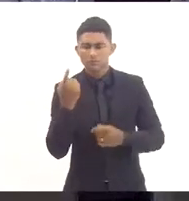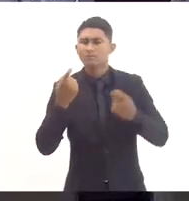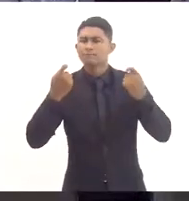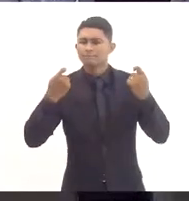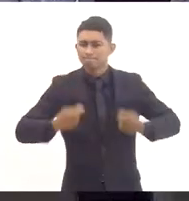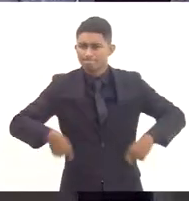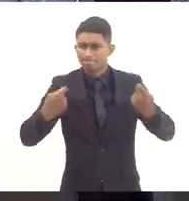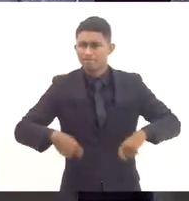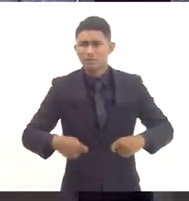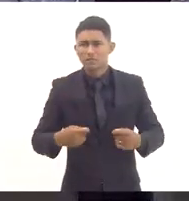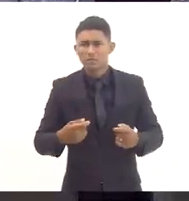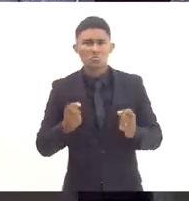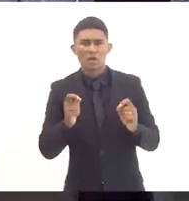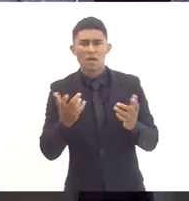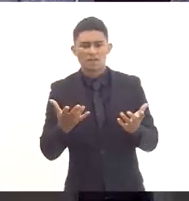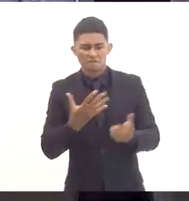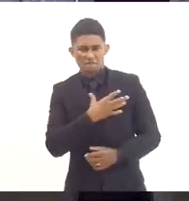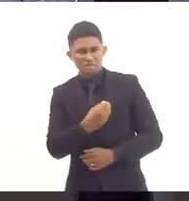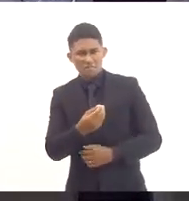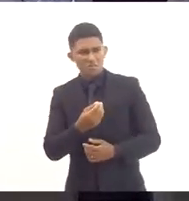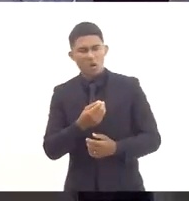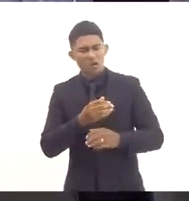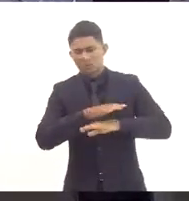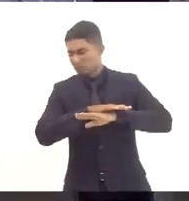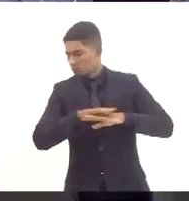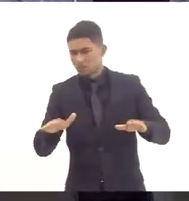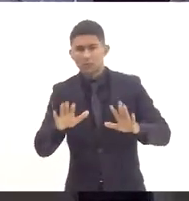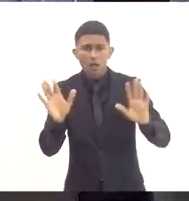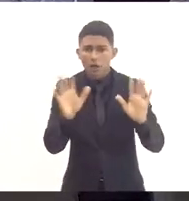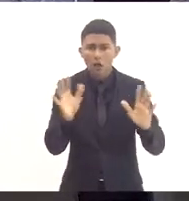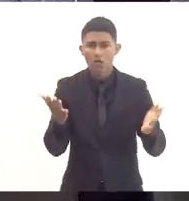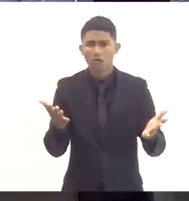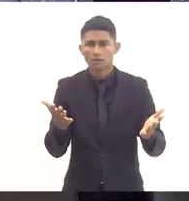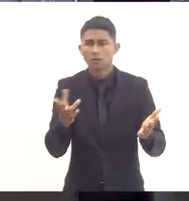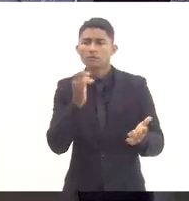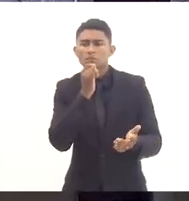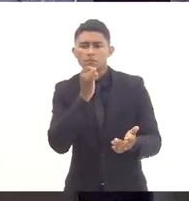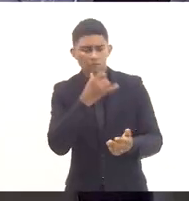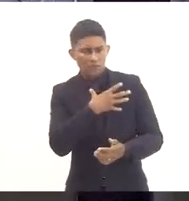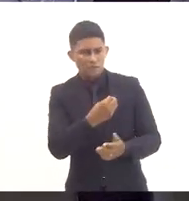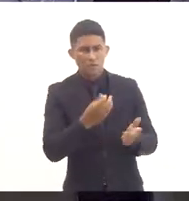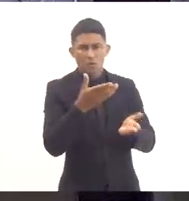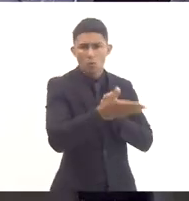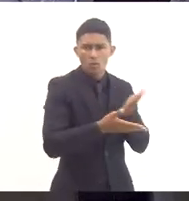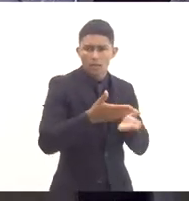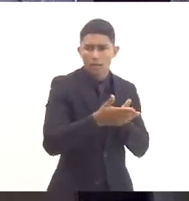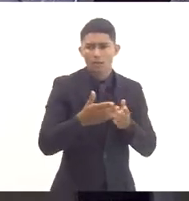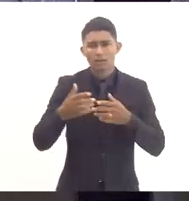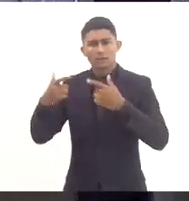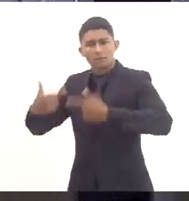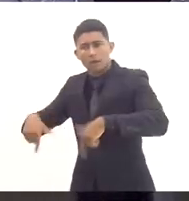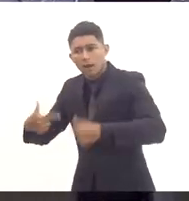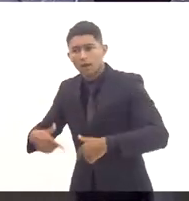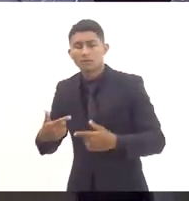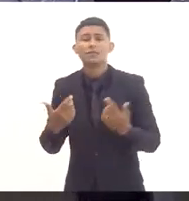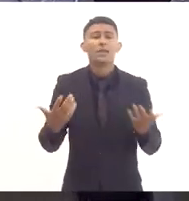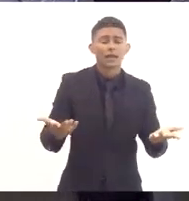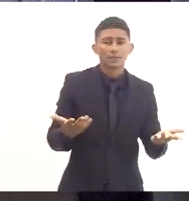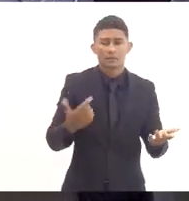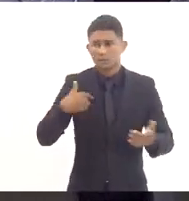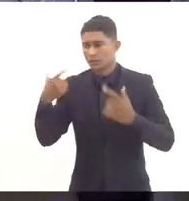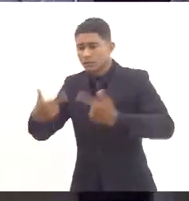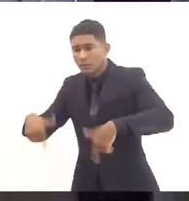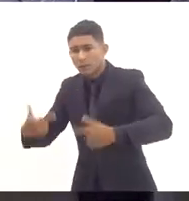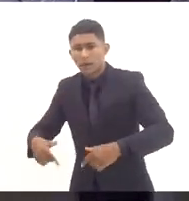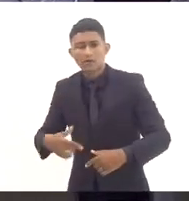não ter mais filhos nós devemos cuidar do filho trabalha fora por é hoje que eu deixo meu filho